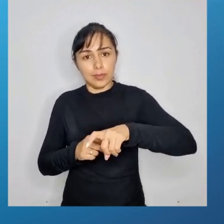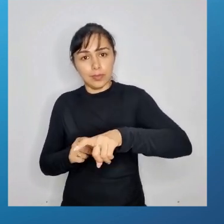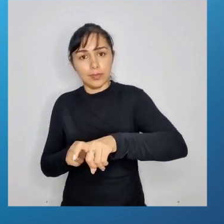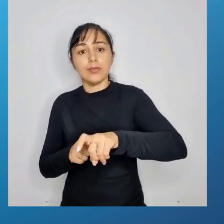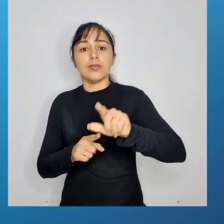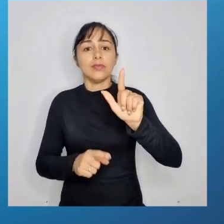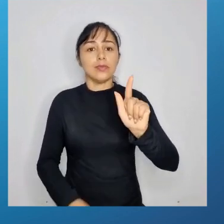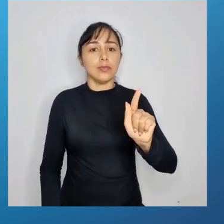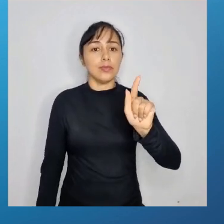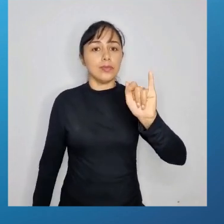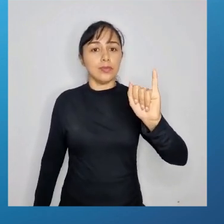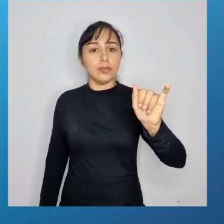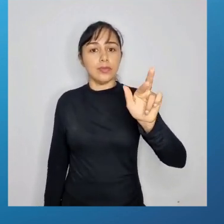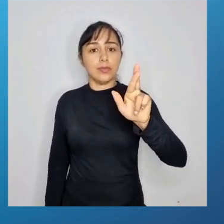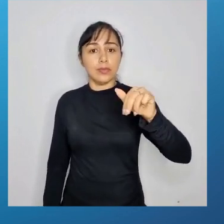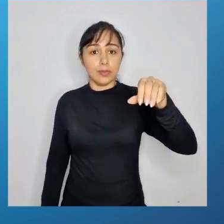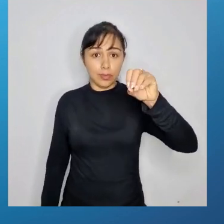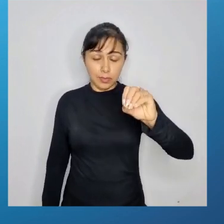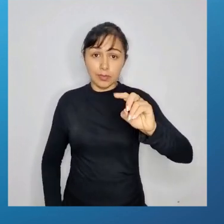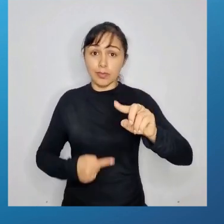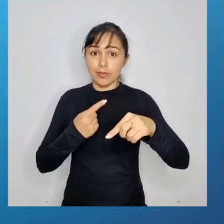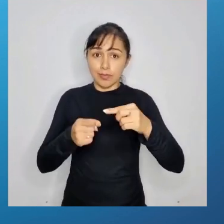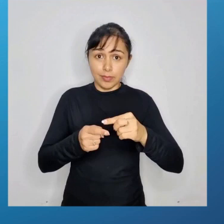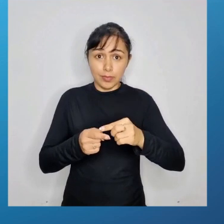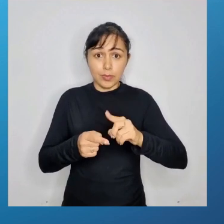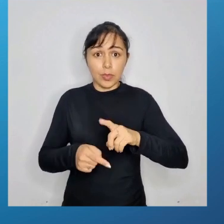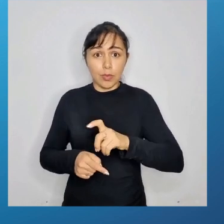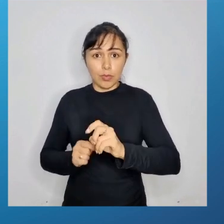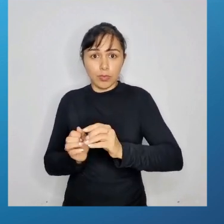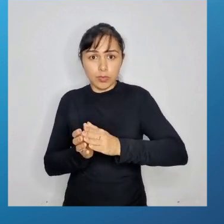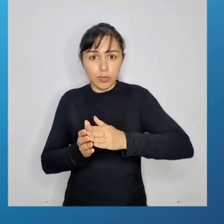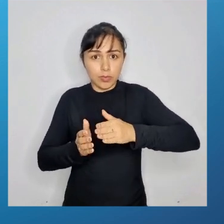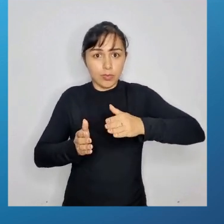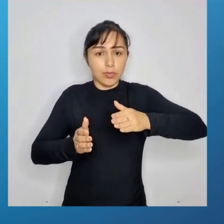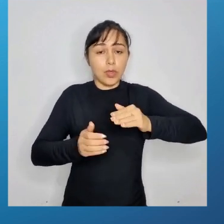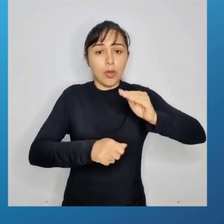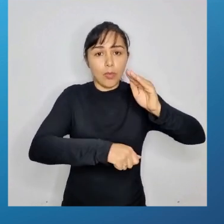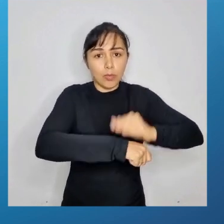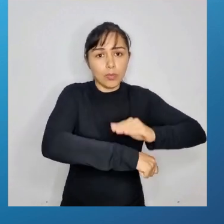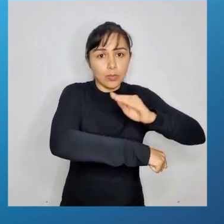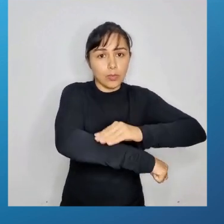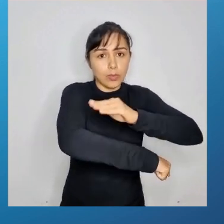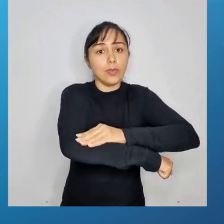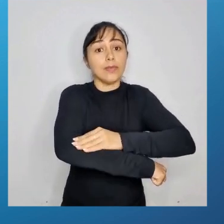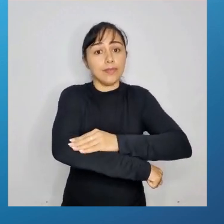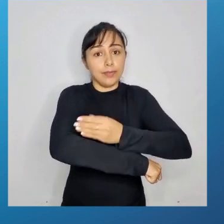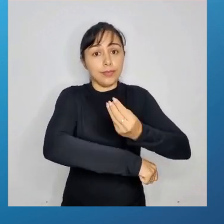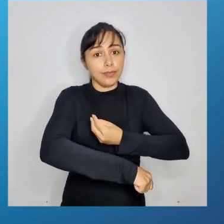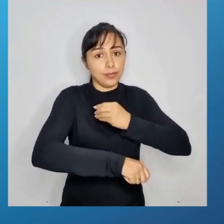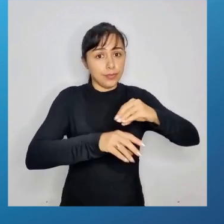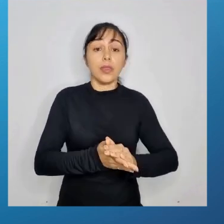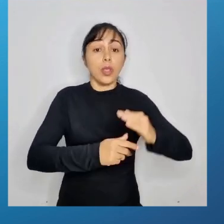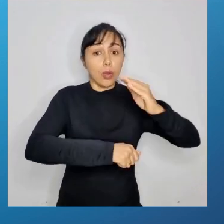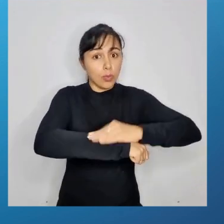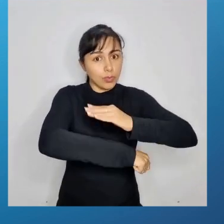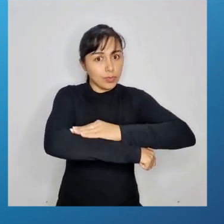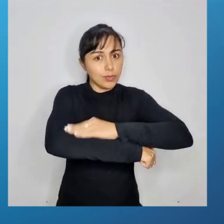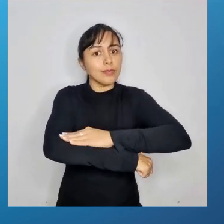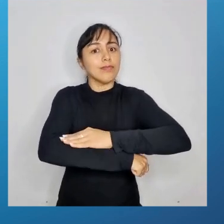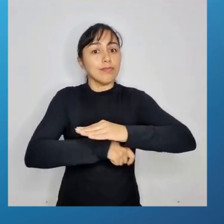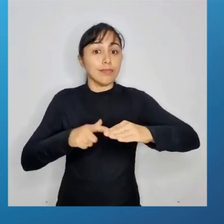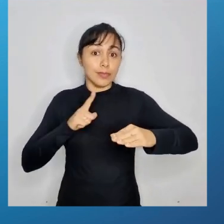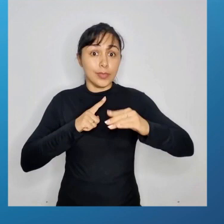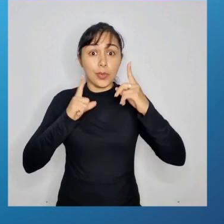larval, que é o girino, depois passa para a fase adulta já terrestre. O coachar do sapo é também